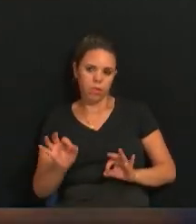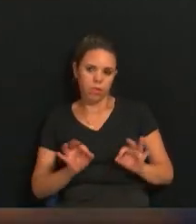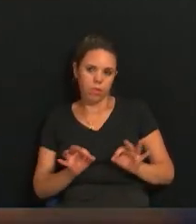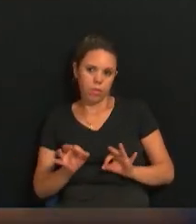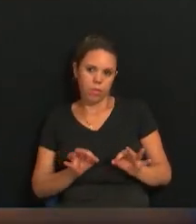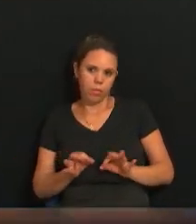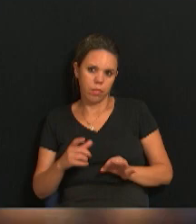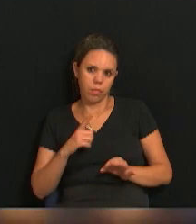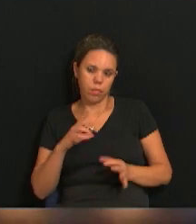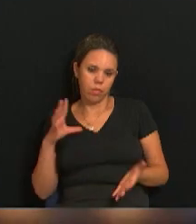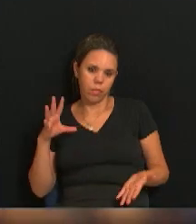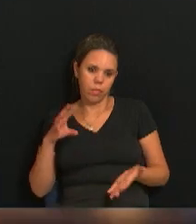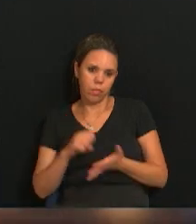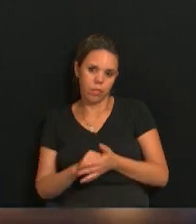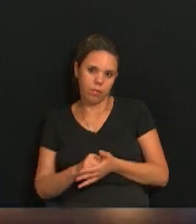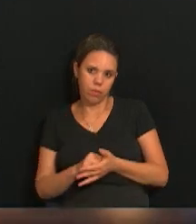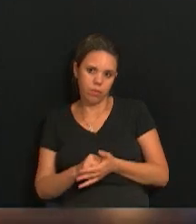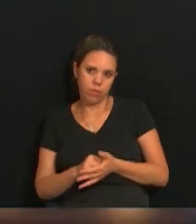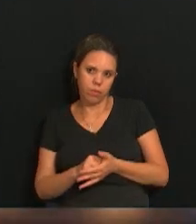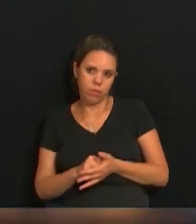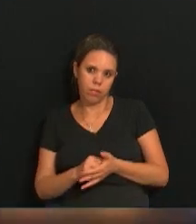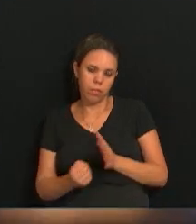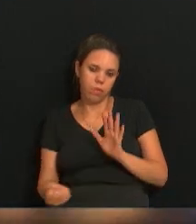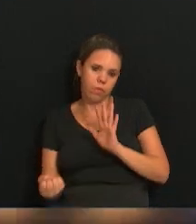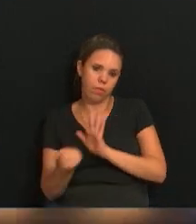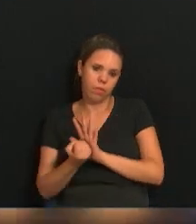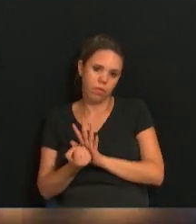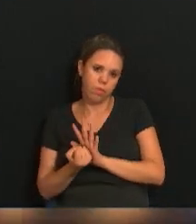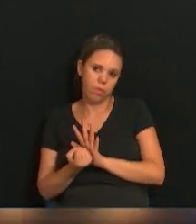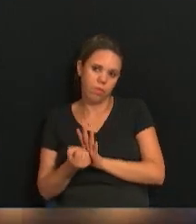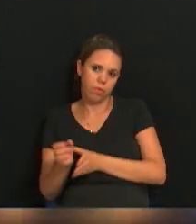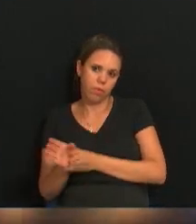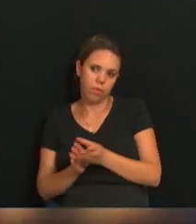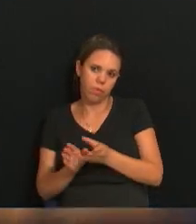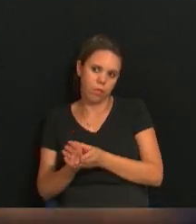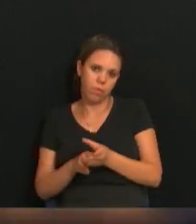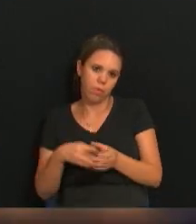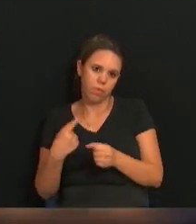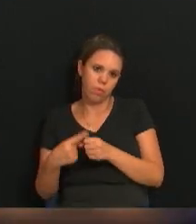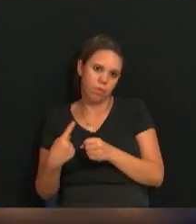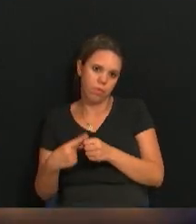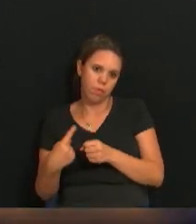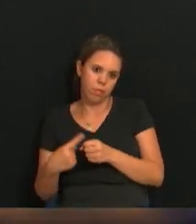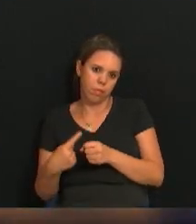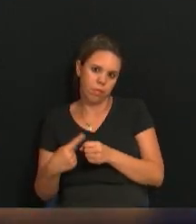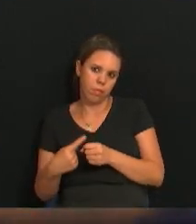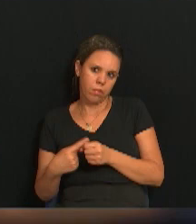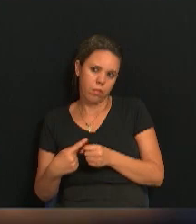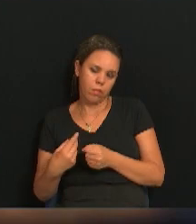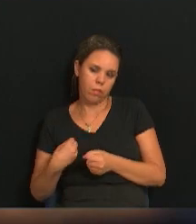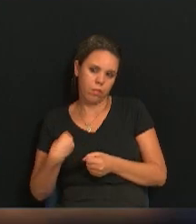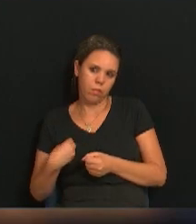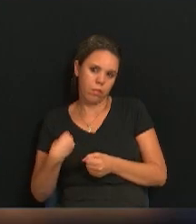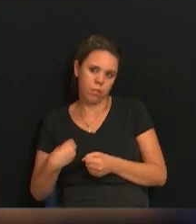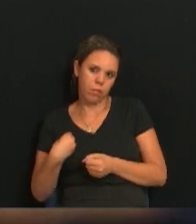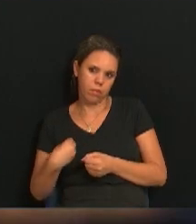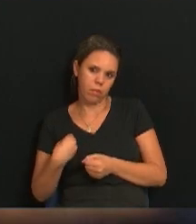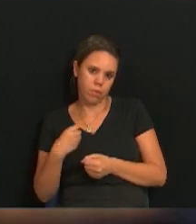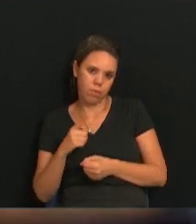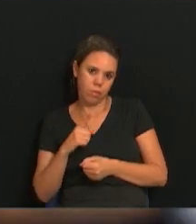têm o cadastro, que têm o registro nos conselhos municipais, elas estão, né, elas têm